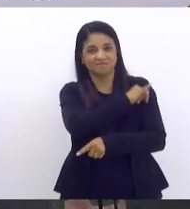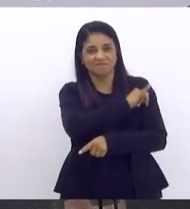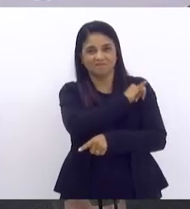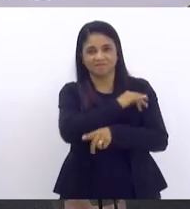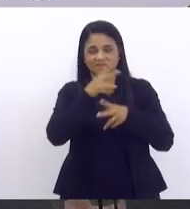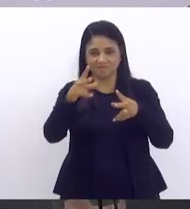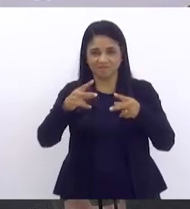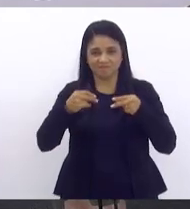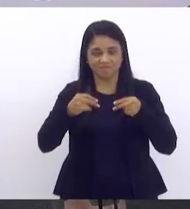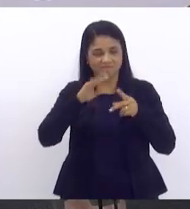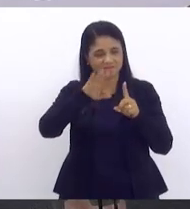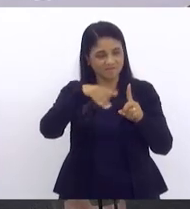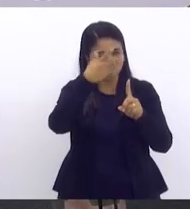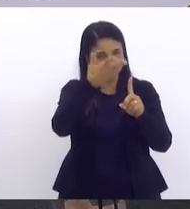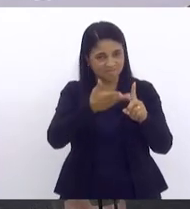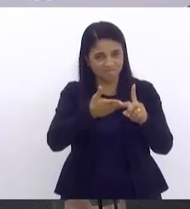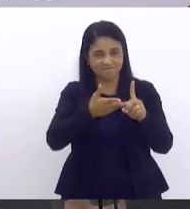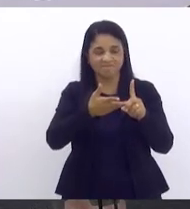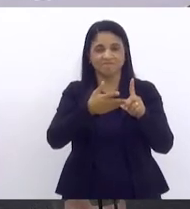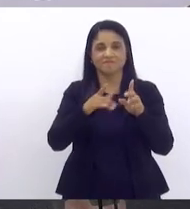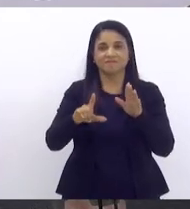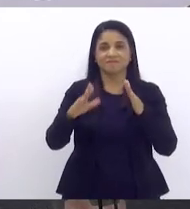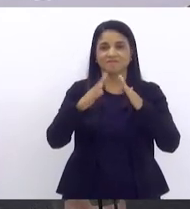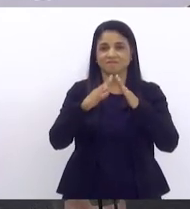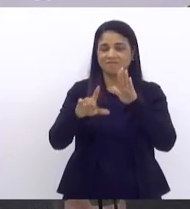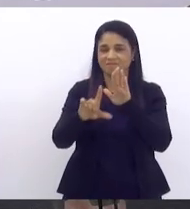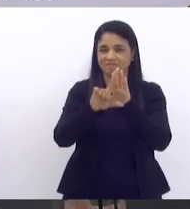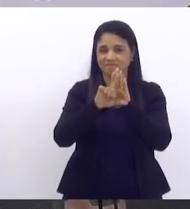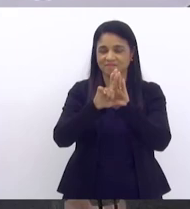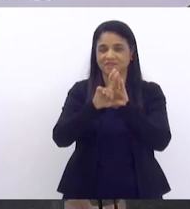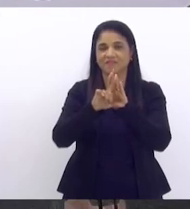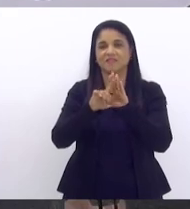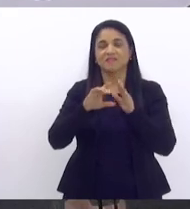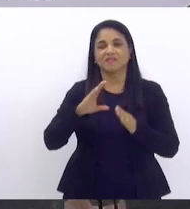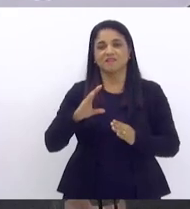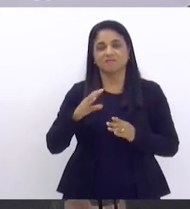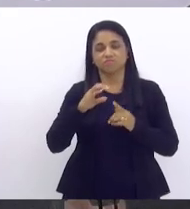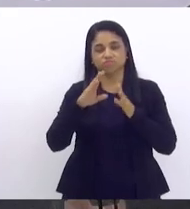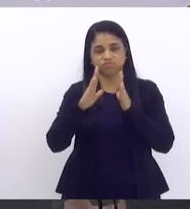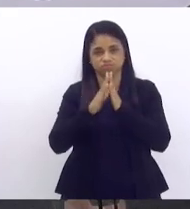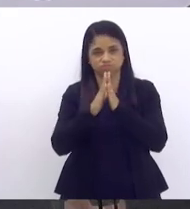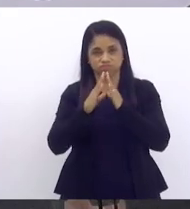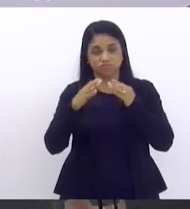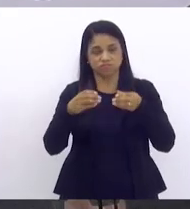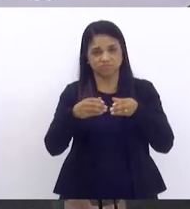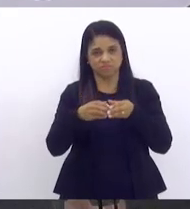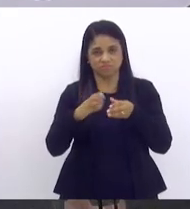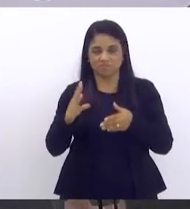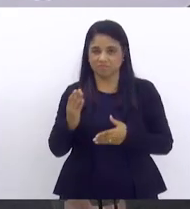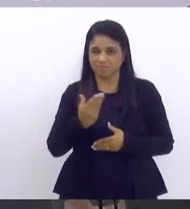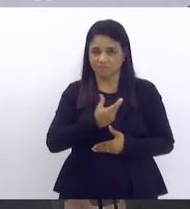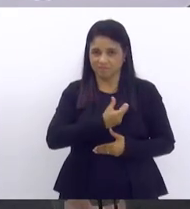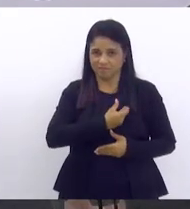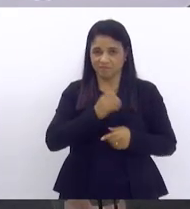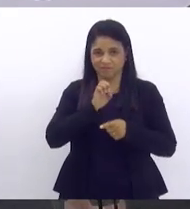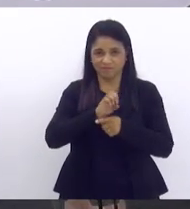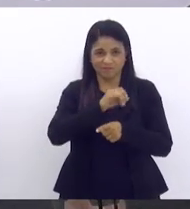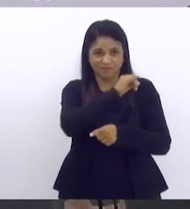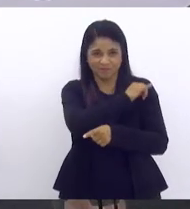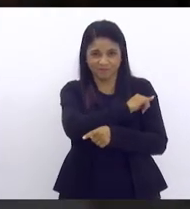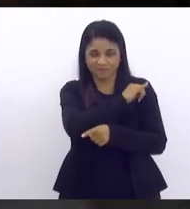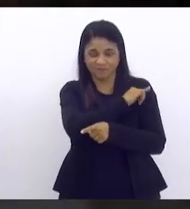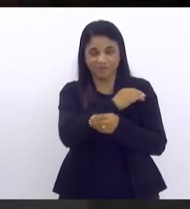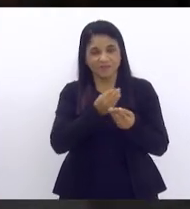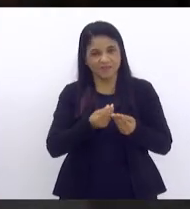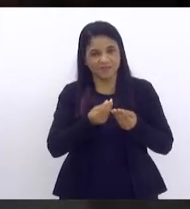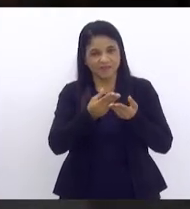nossa Casa Legislativa, a Renovação Carismática Católica do Estado do Rio de Janeiro. E eu quero fazer esta